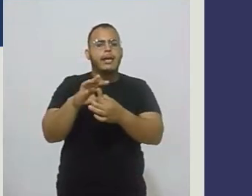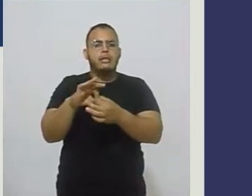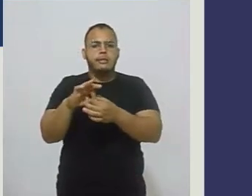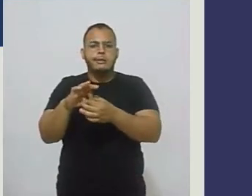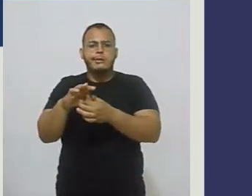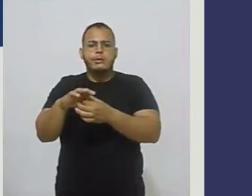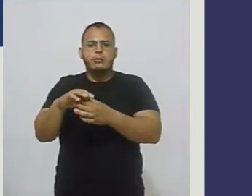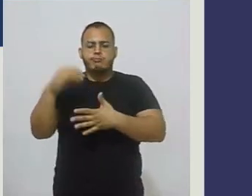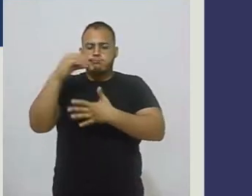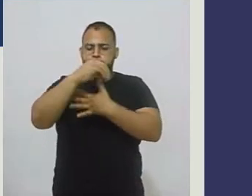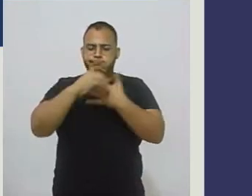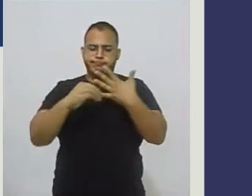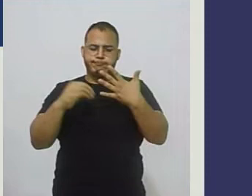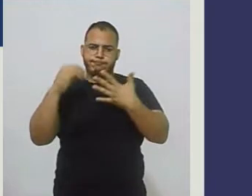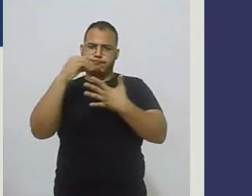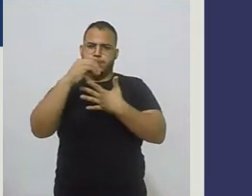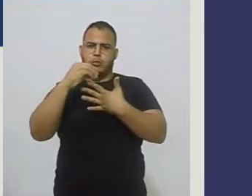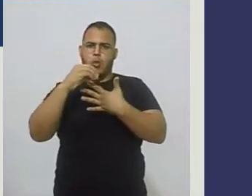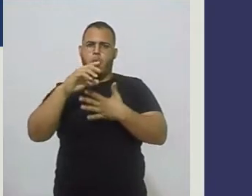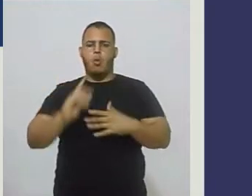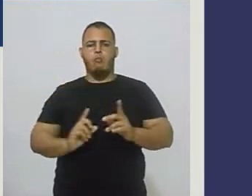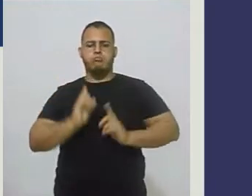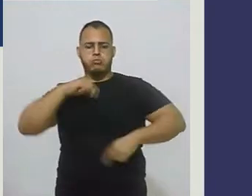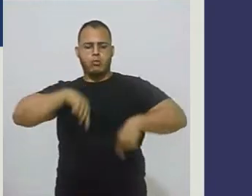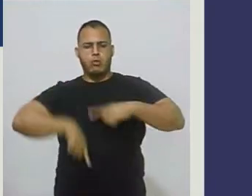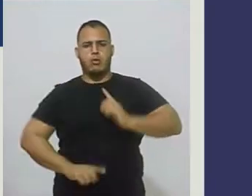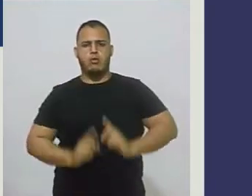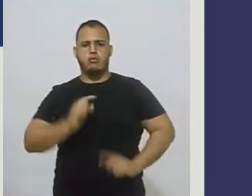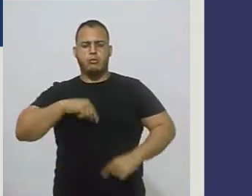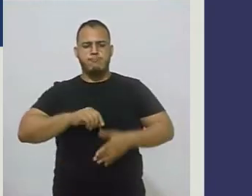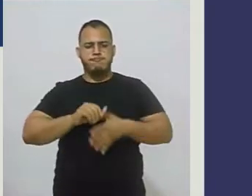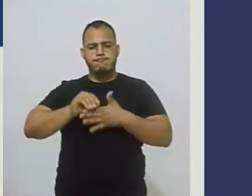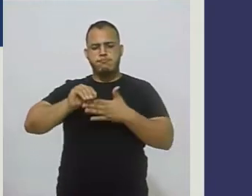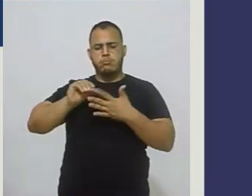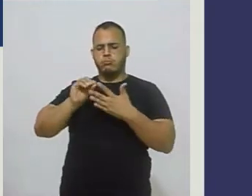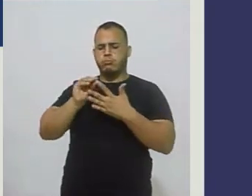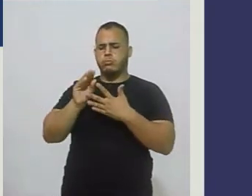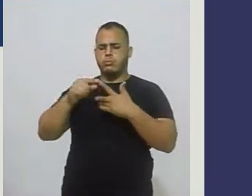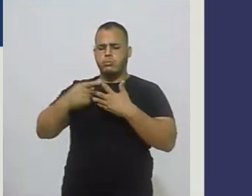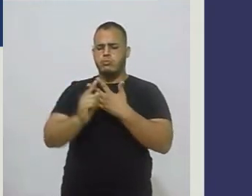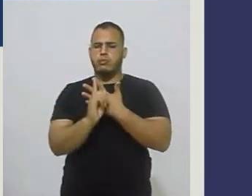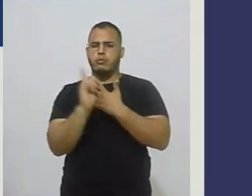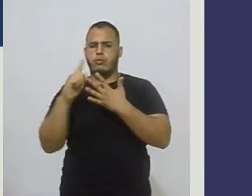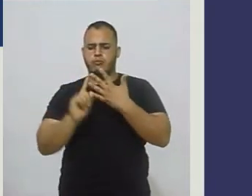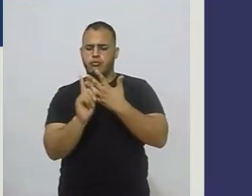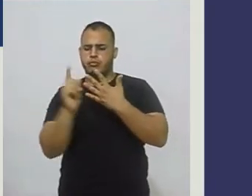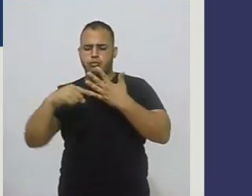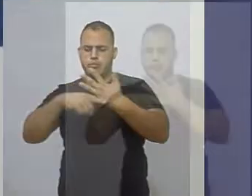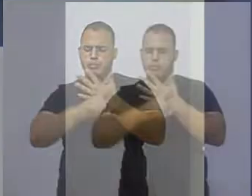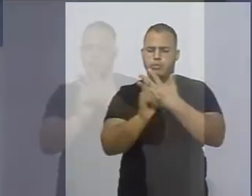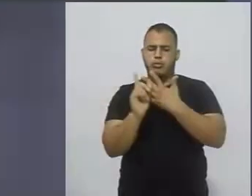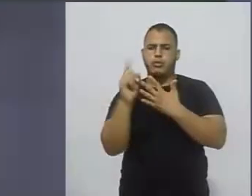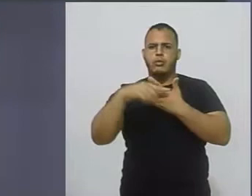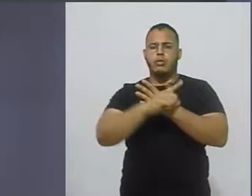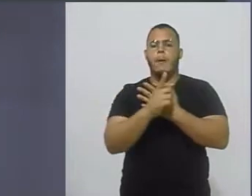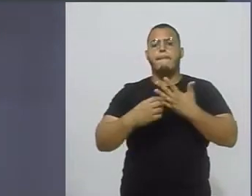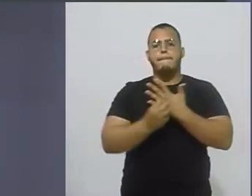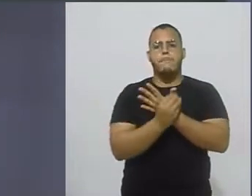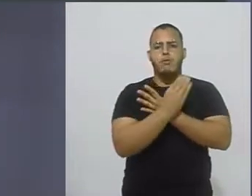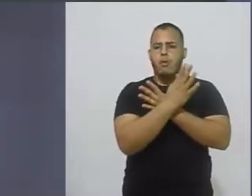glândulas que a gente tem no nosso corpo que produzem hormônios e outras secreções e aí causam alguns efeitos, certo? Primeiro a gente vai